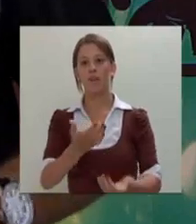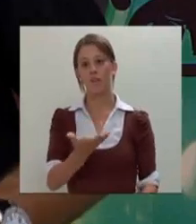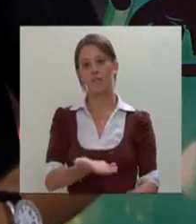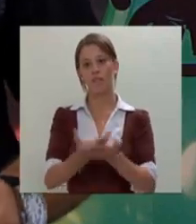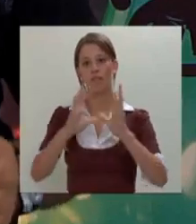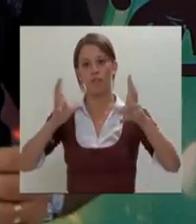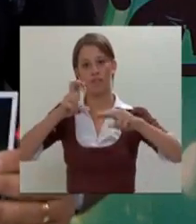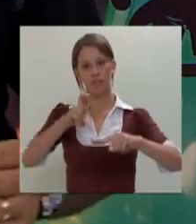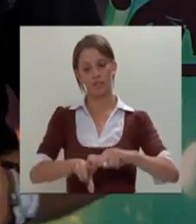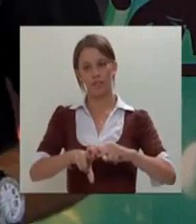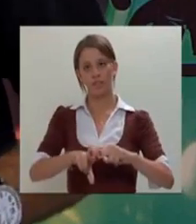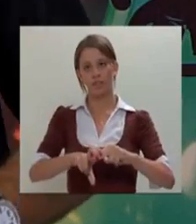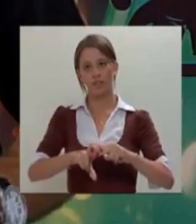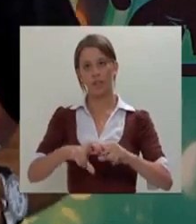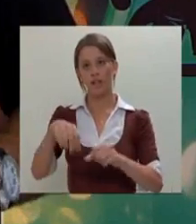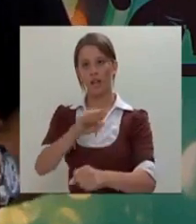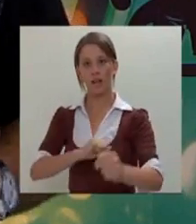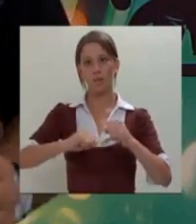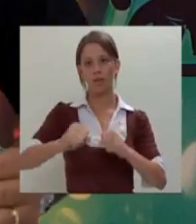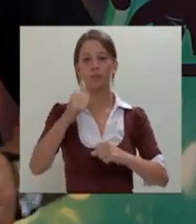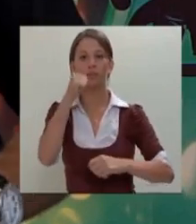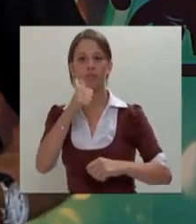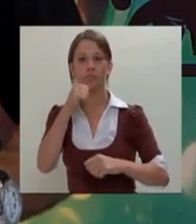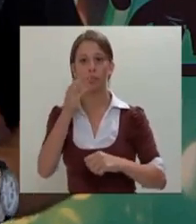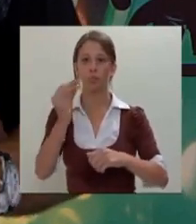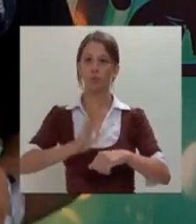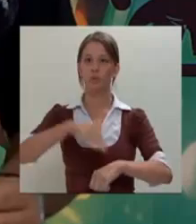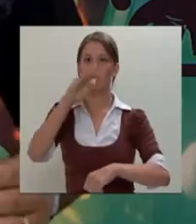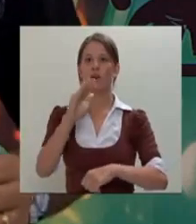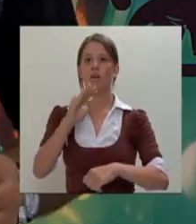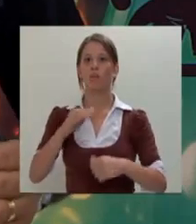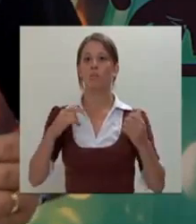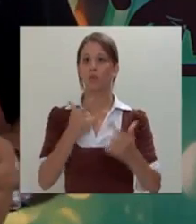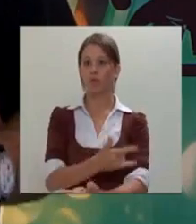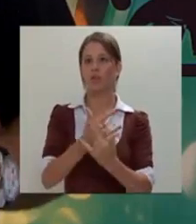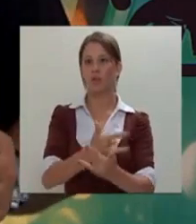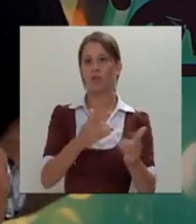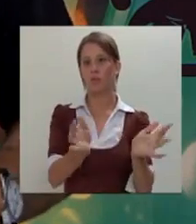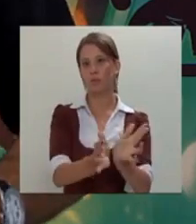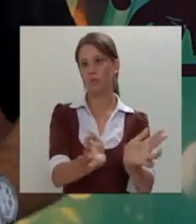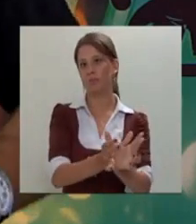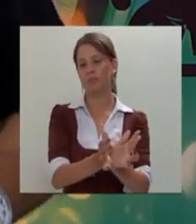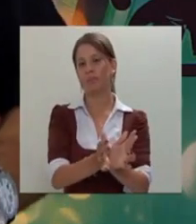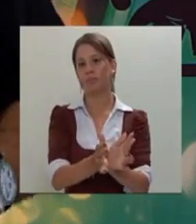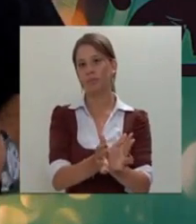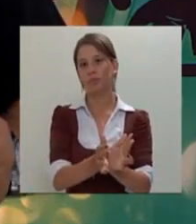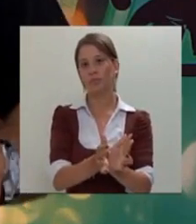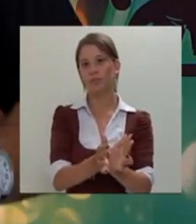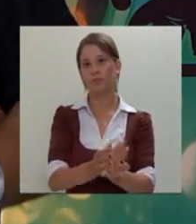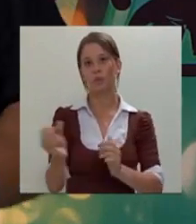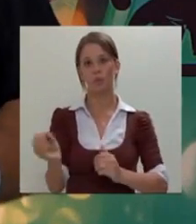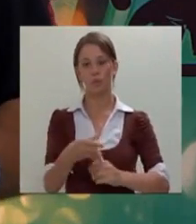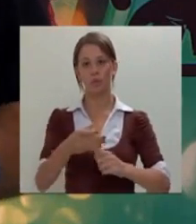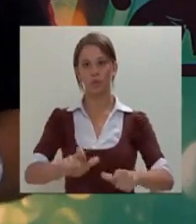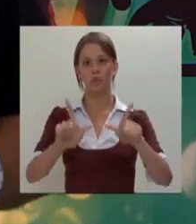Estamos de volta e hoje com o novo quadro Som de Alagoas. É o Esporte Campeão prestigiando os músicos do nosso estado. E